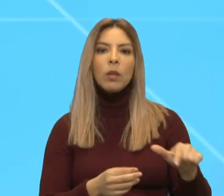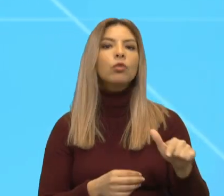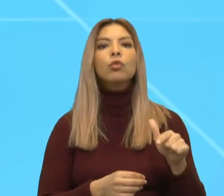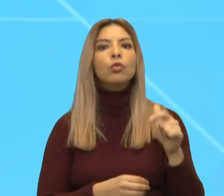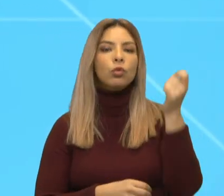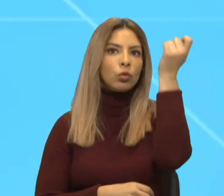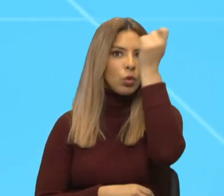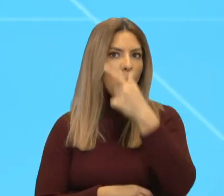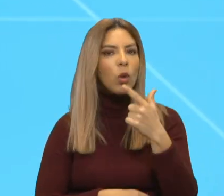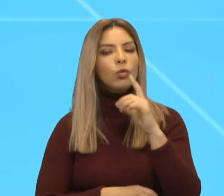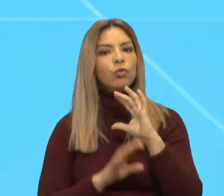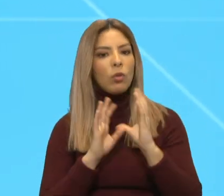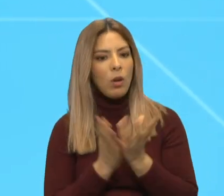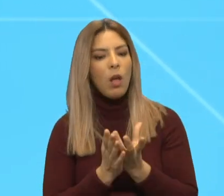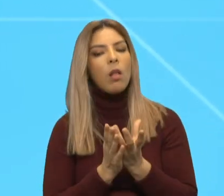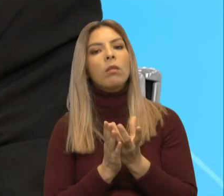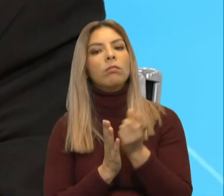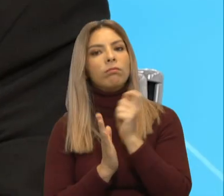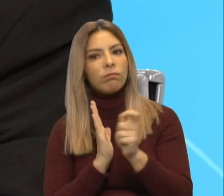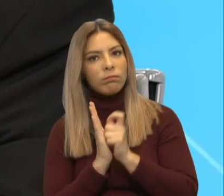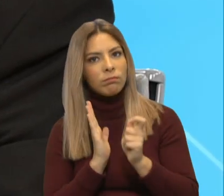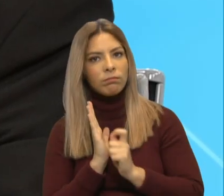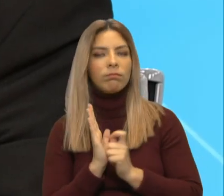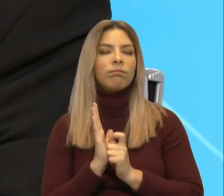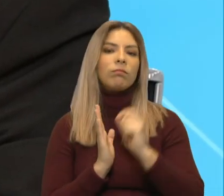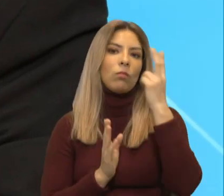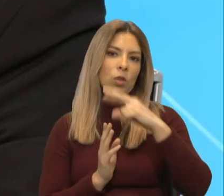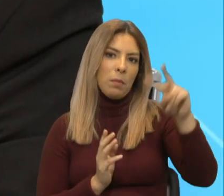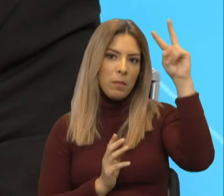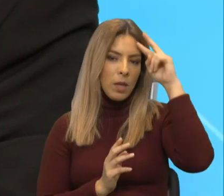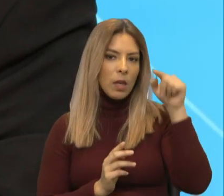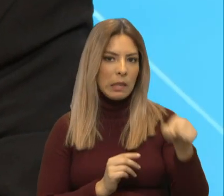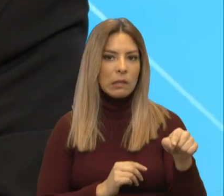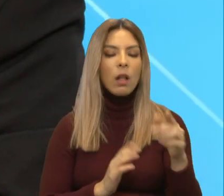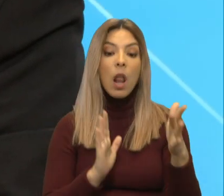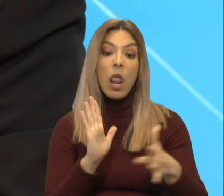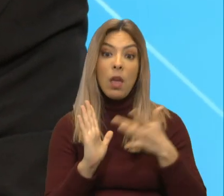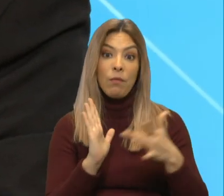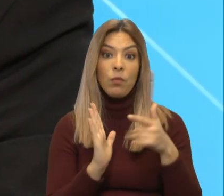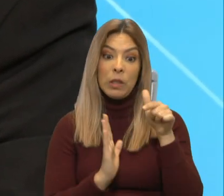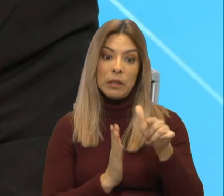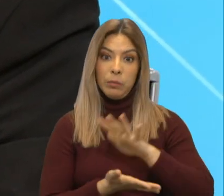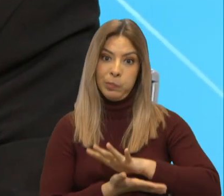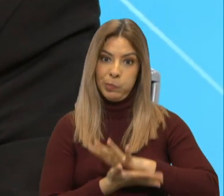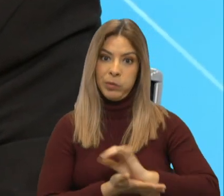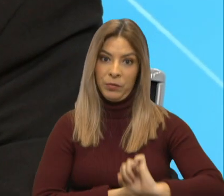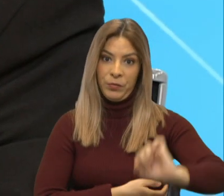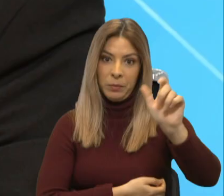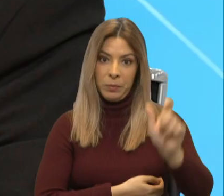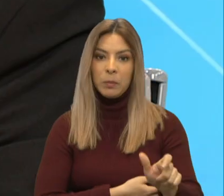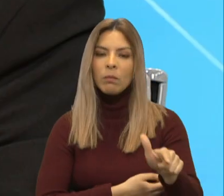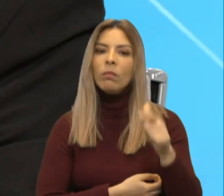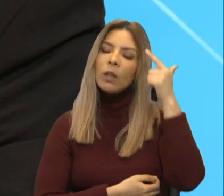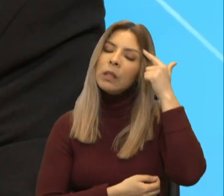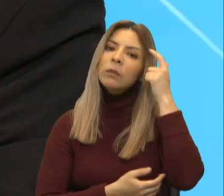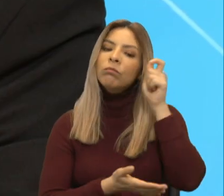Igreja Católica em Moçambique, não é? Acredito que, enfim, um livro que foi construindo